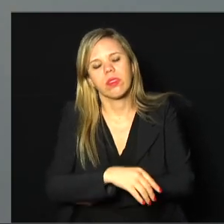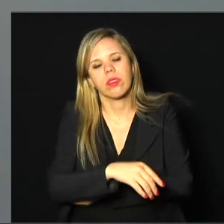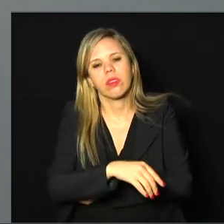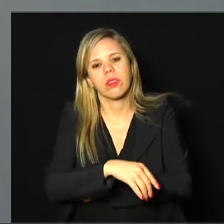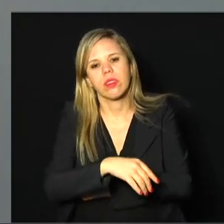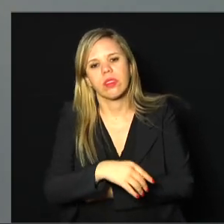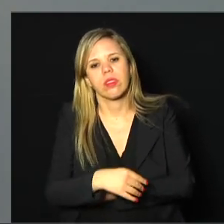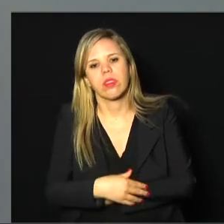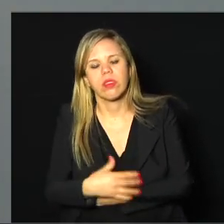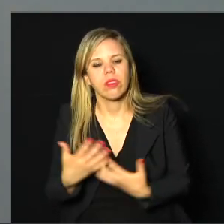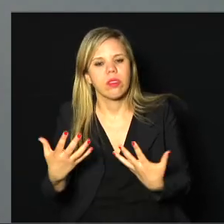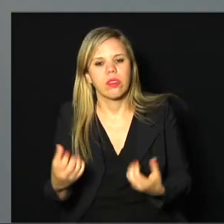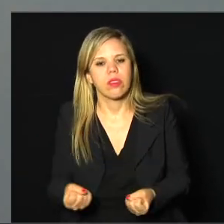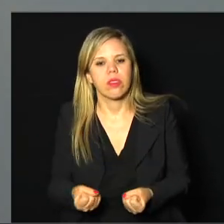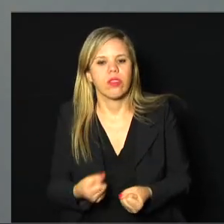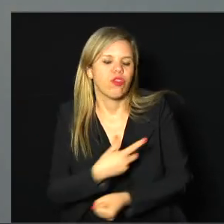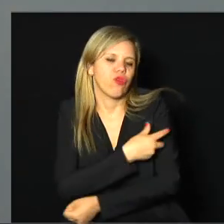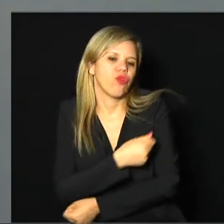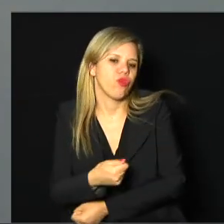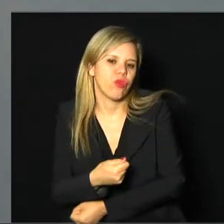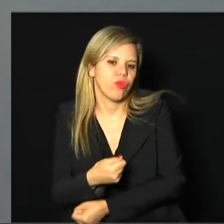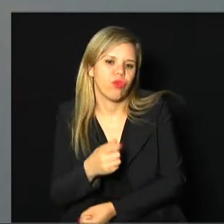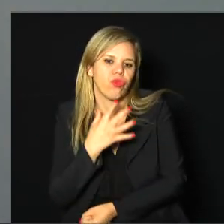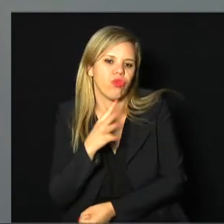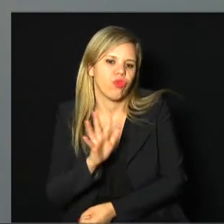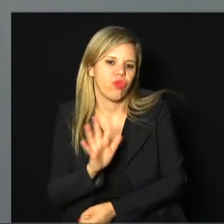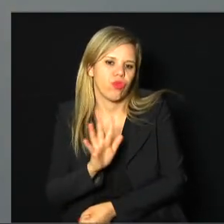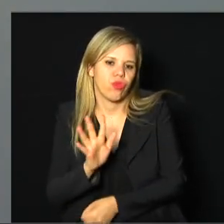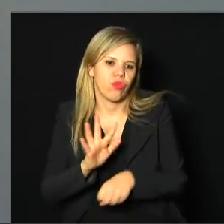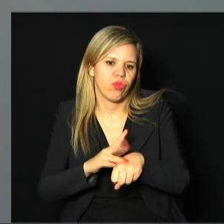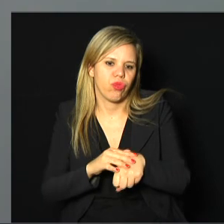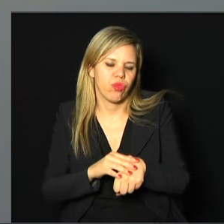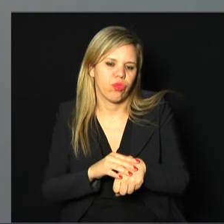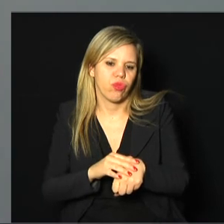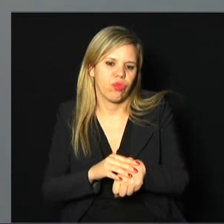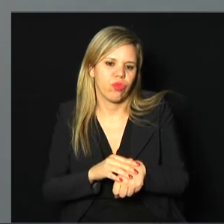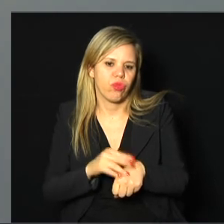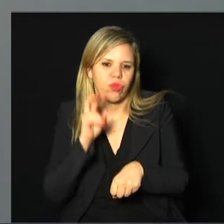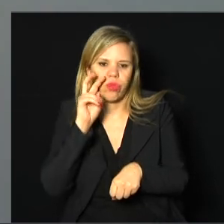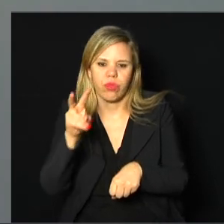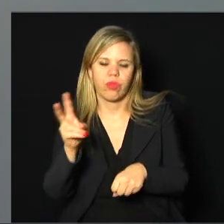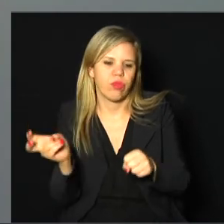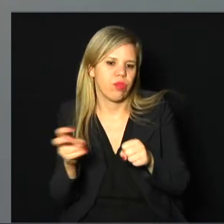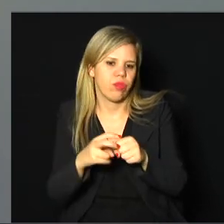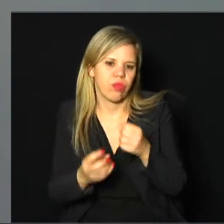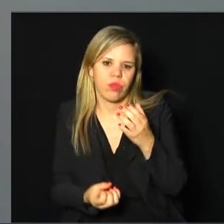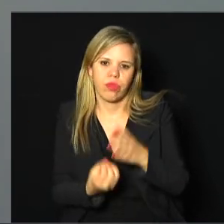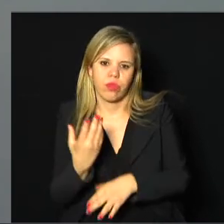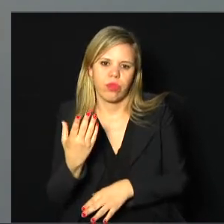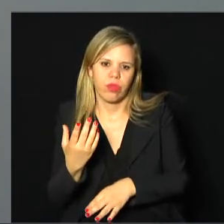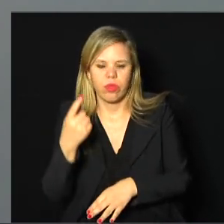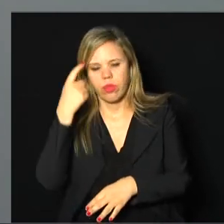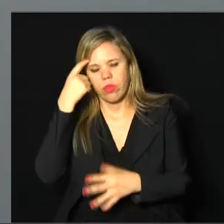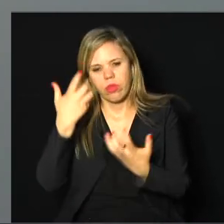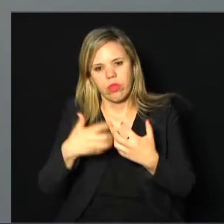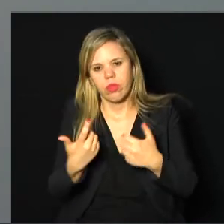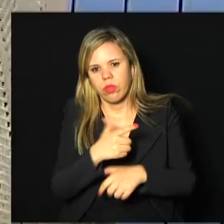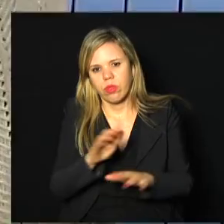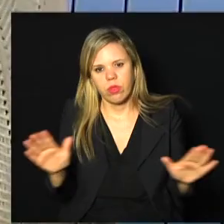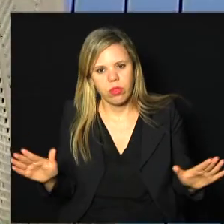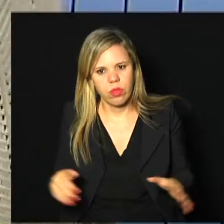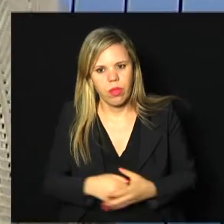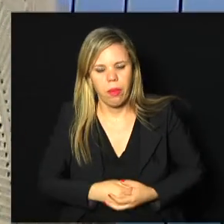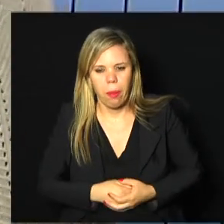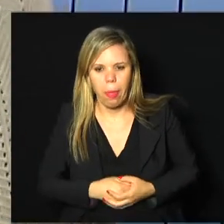estão dispostas a vacinar, porque elas não conhecem mais a doença, elas não viram mais sarampo acontecer. Aí pensa que não